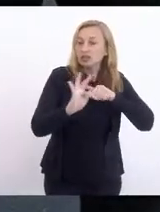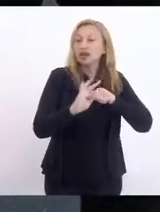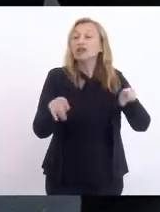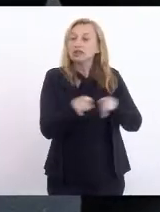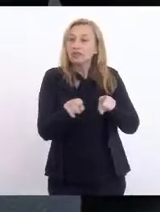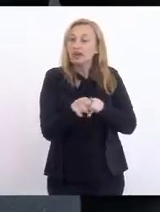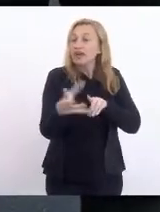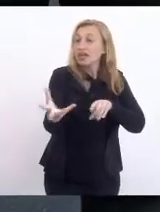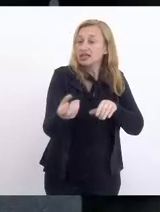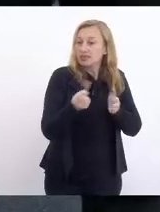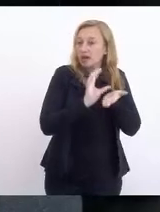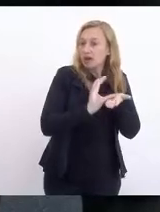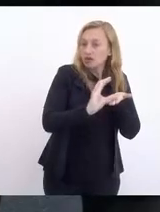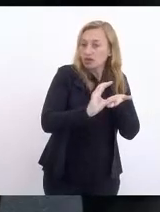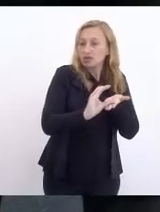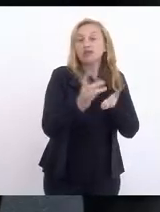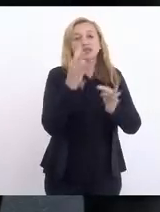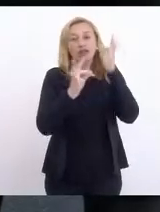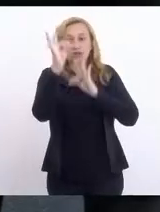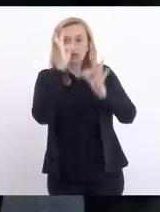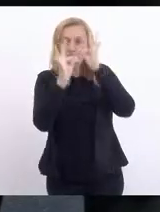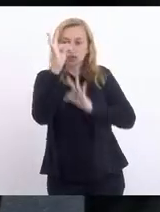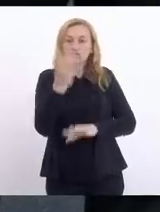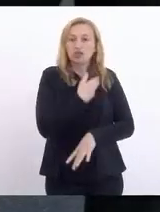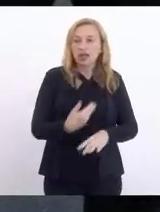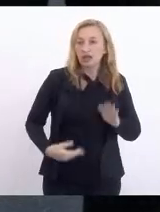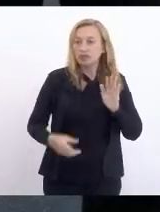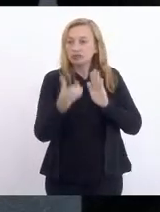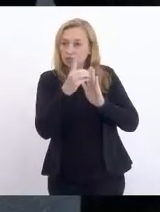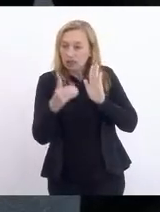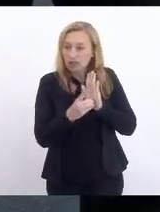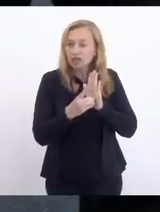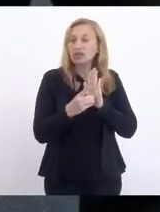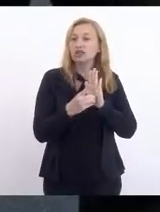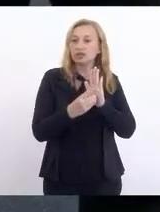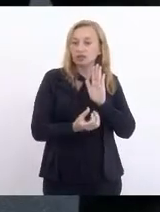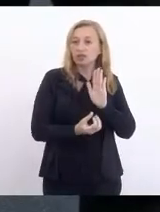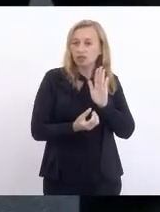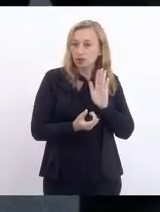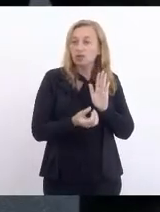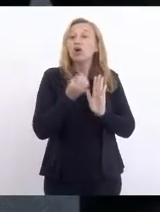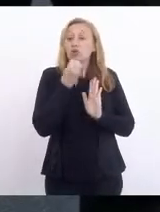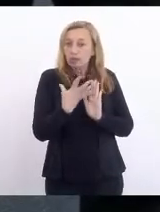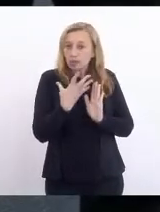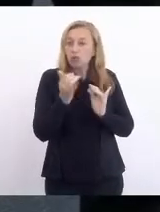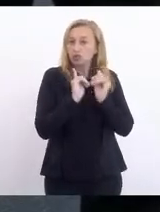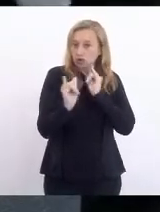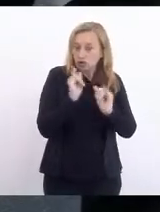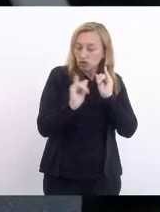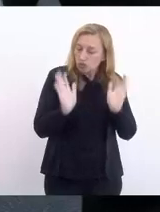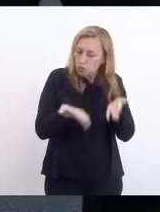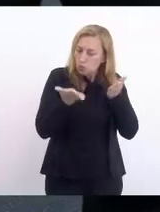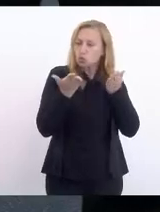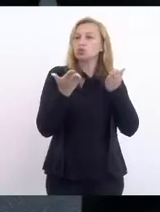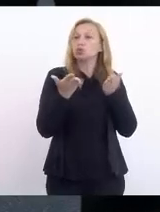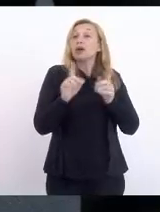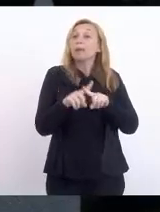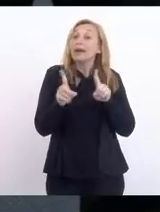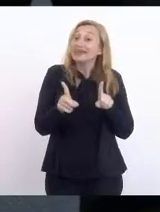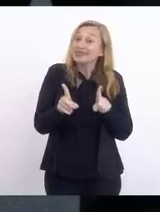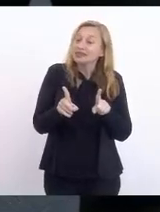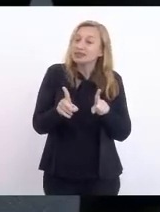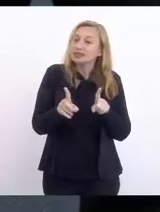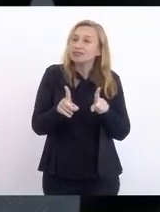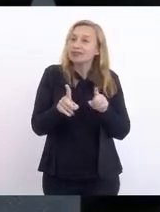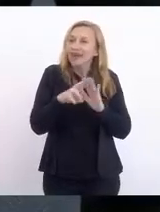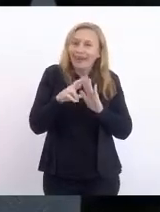receberão auxílio tecnológico según decreto baixado do governador instituindo auxílio também uma boa novidade uma boa iniciativa porém